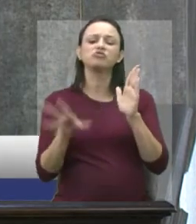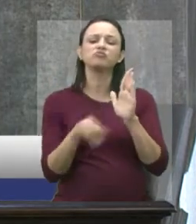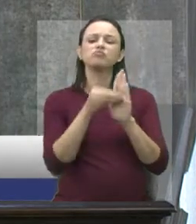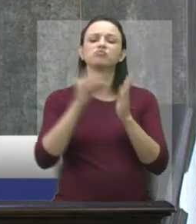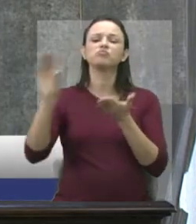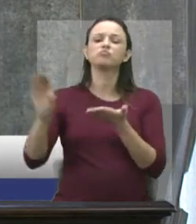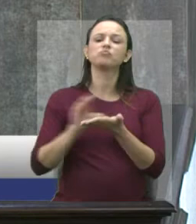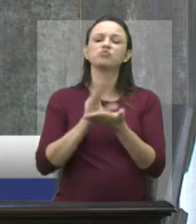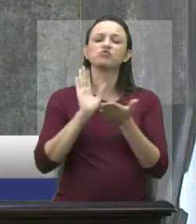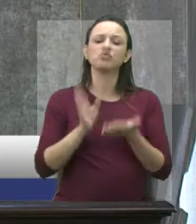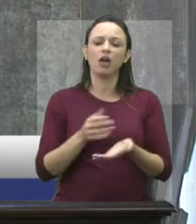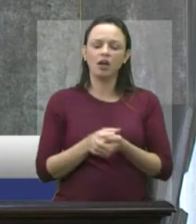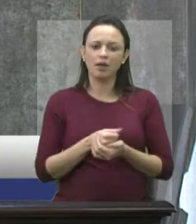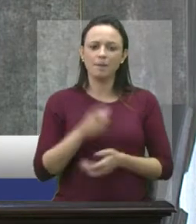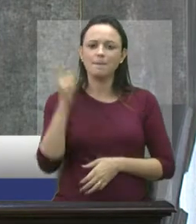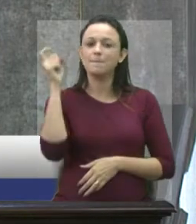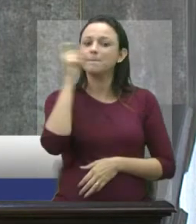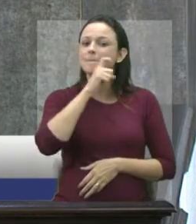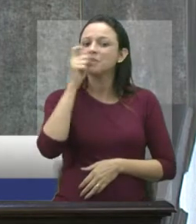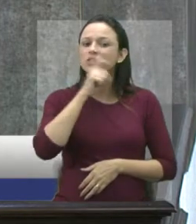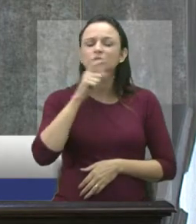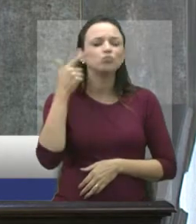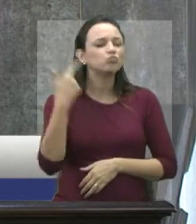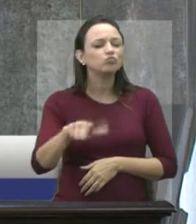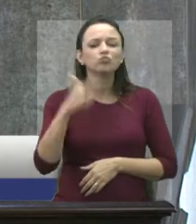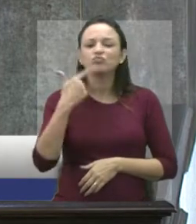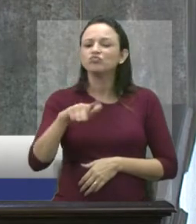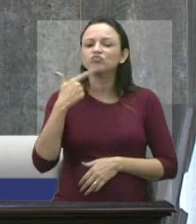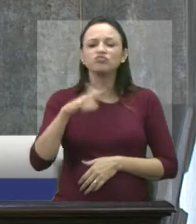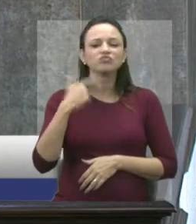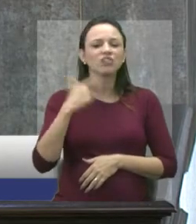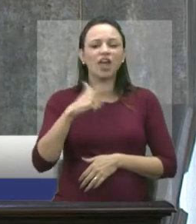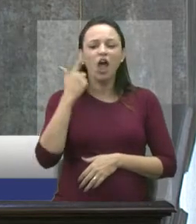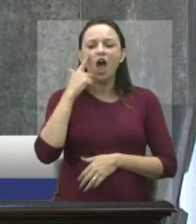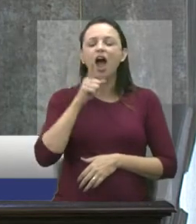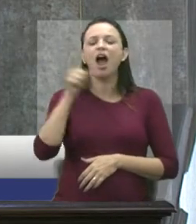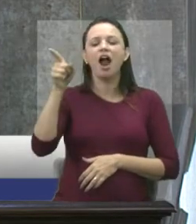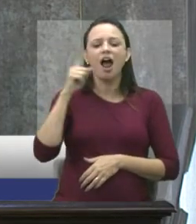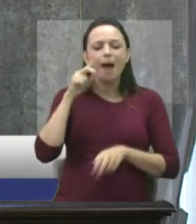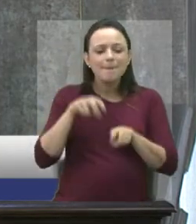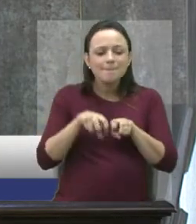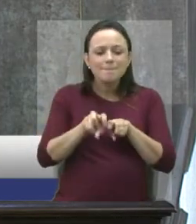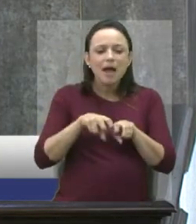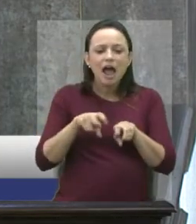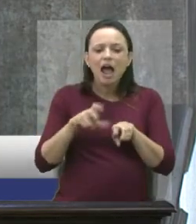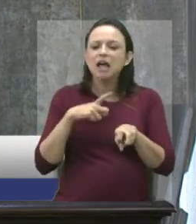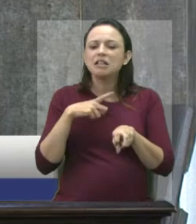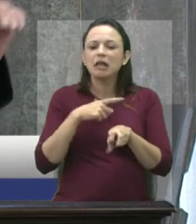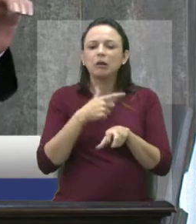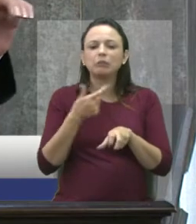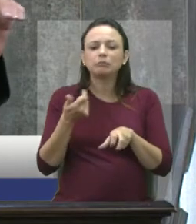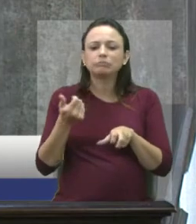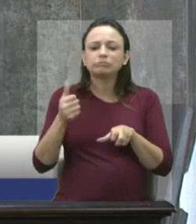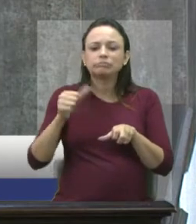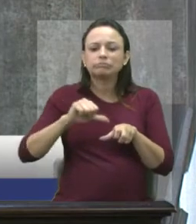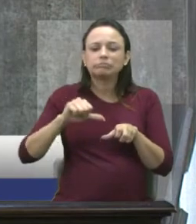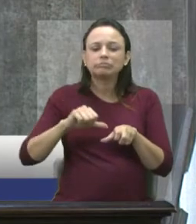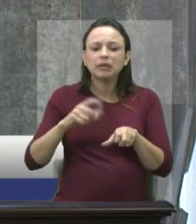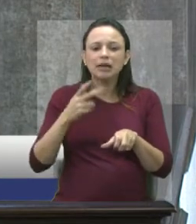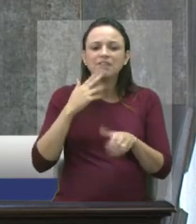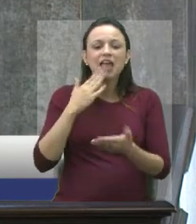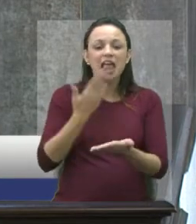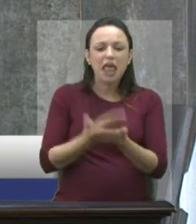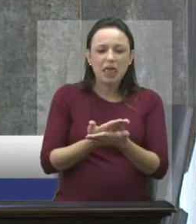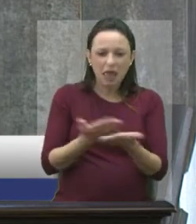Mentira! Não tem nada contemplado. Está aí a situação dos parquinhos de Jaú. Ah, mas vamos fazer requerimento que agora